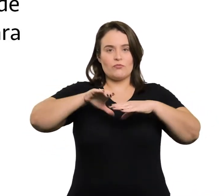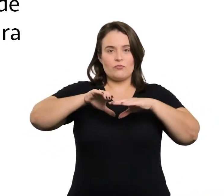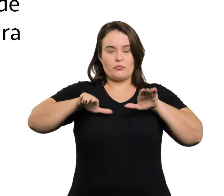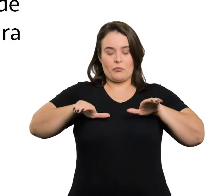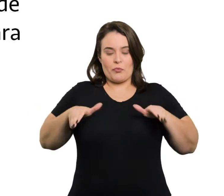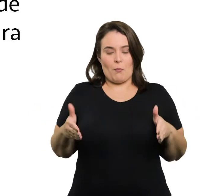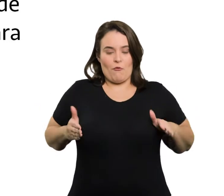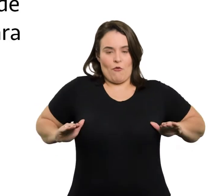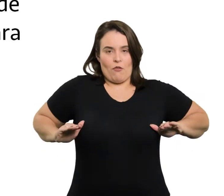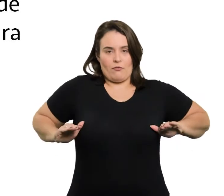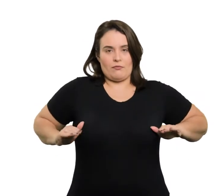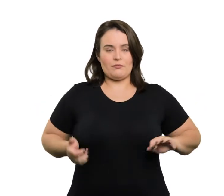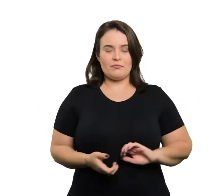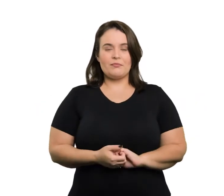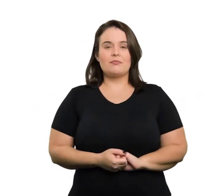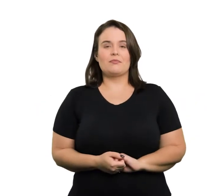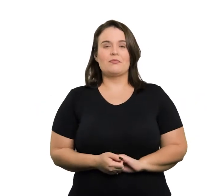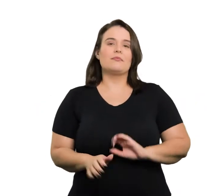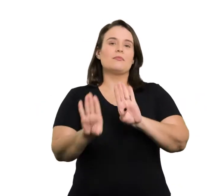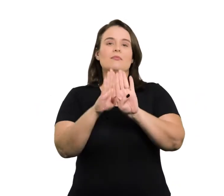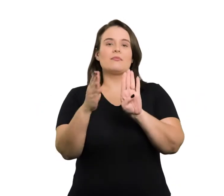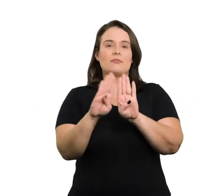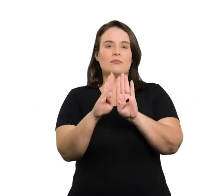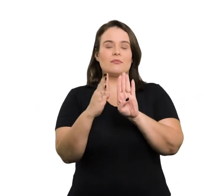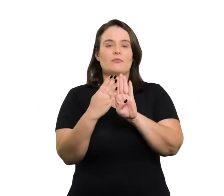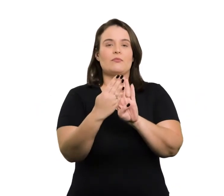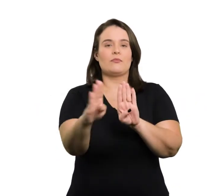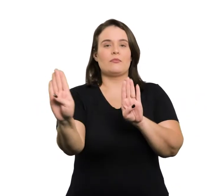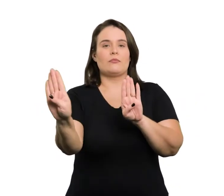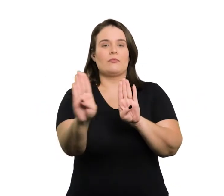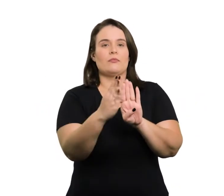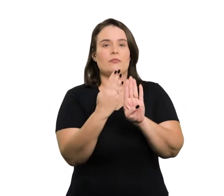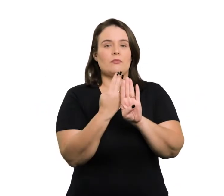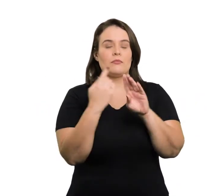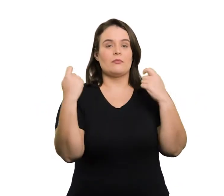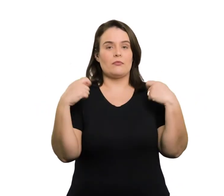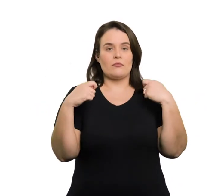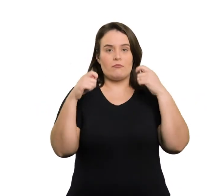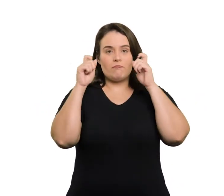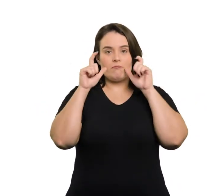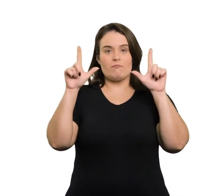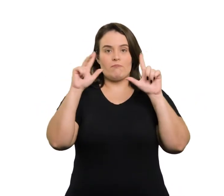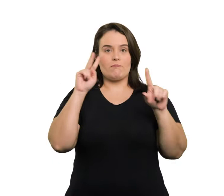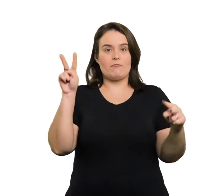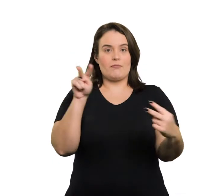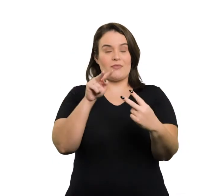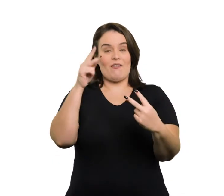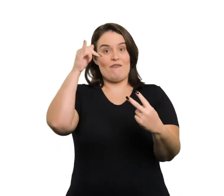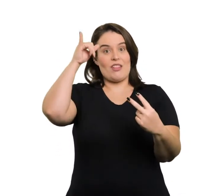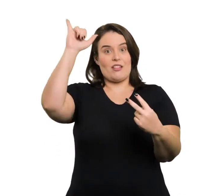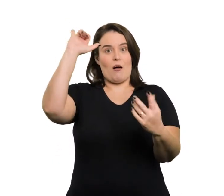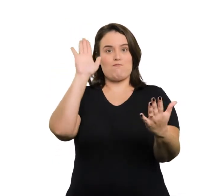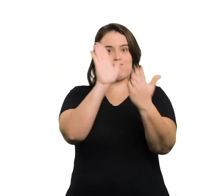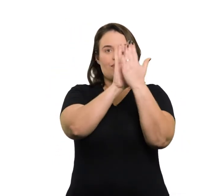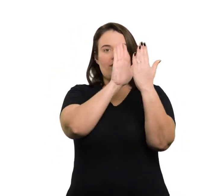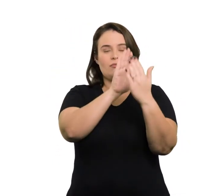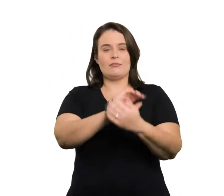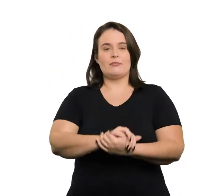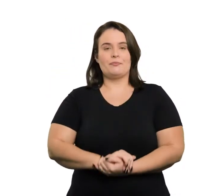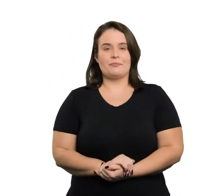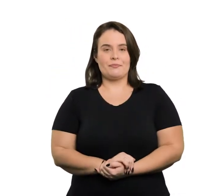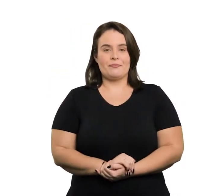rodas inclinadas para fora. Em portas do tipo vai e vem, visor acessível para evitar colisão